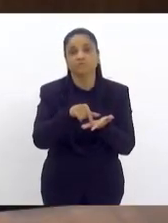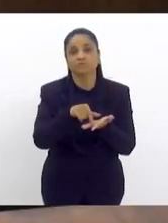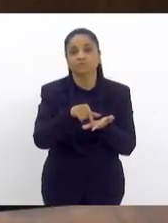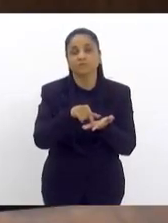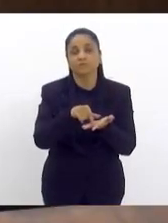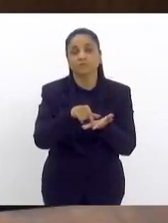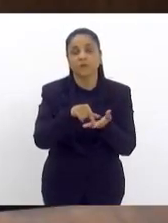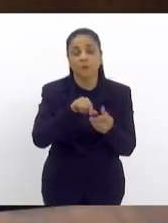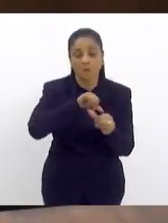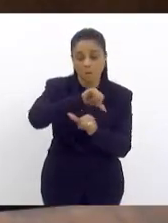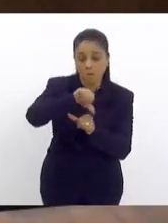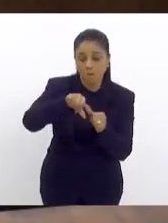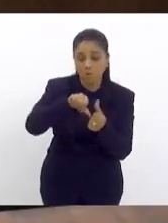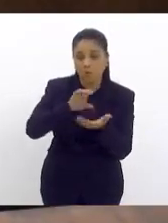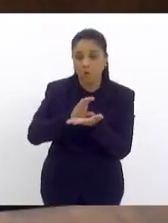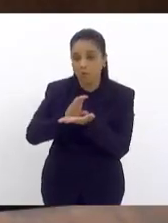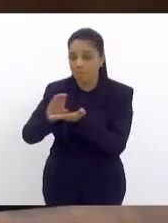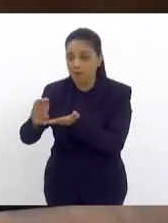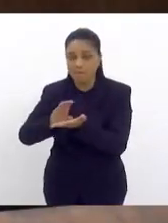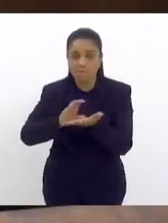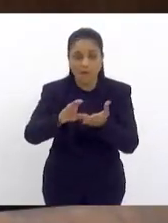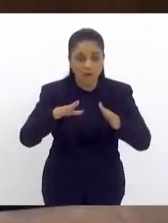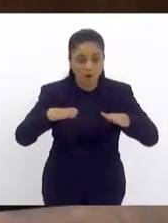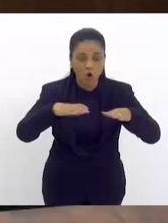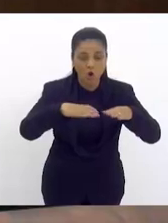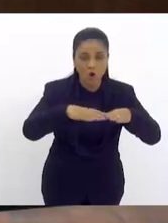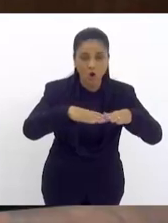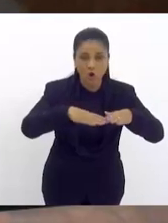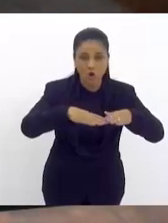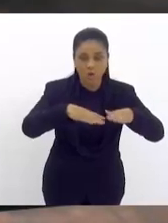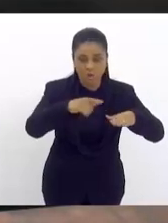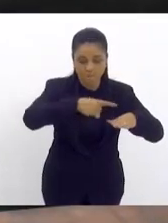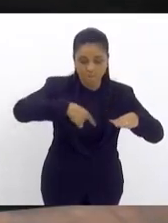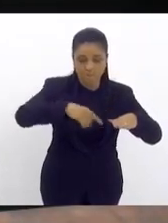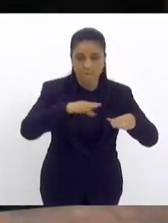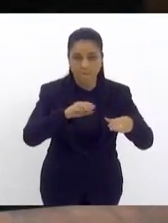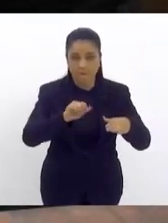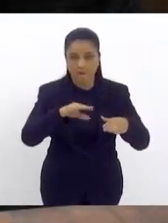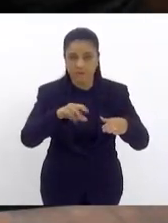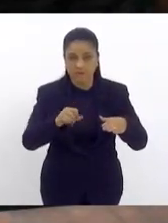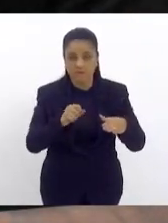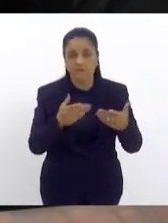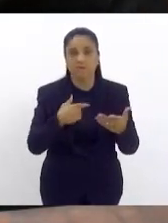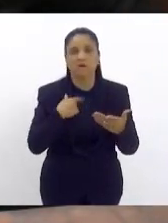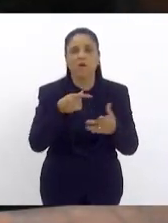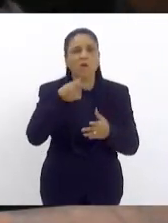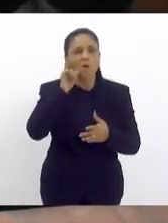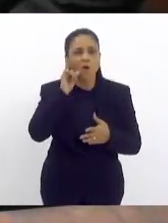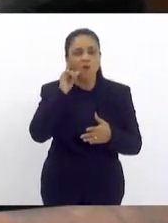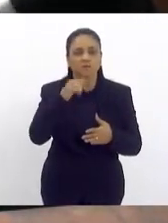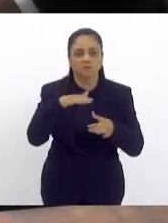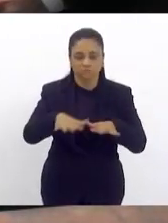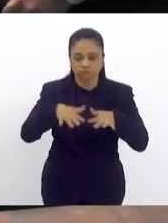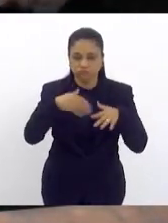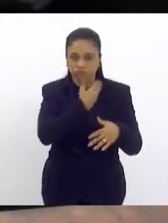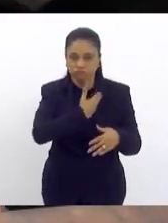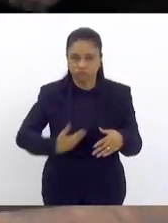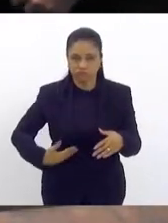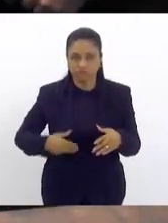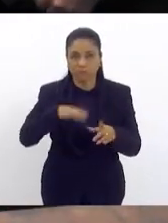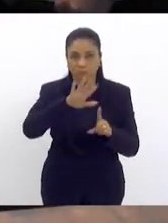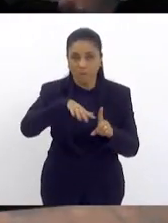para onde os comitês de bacia podem falar Inclusive estava ontem numa audiência pública da comissão de Meio Ambiente